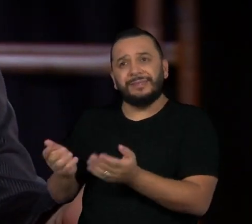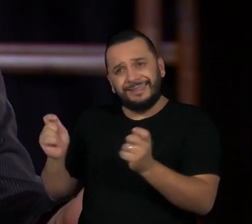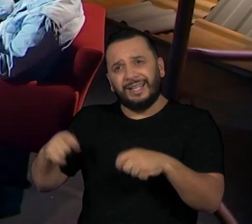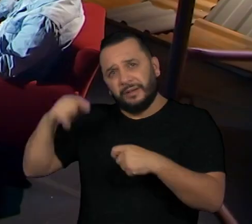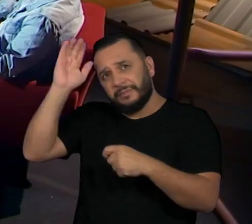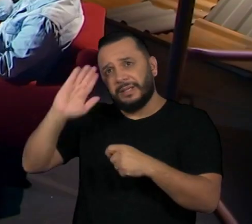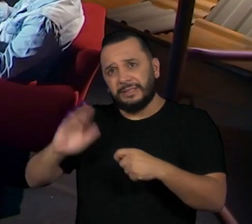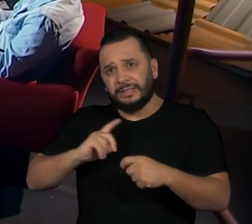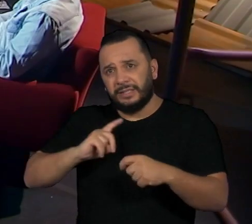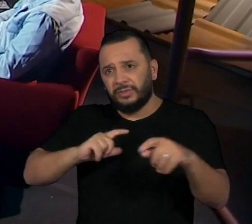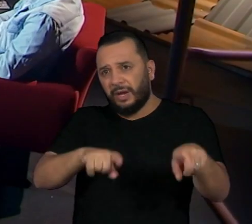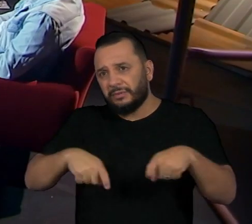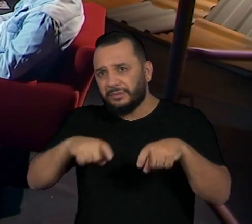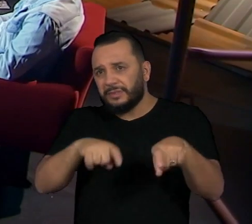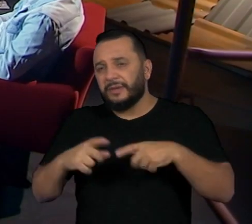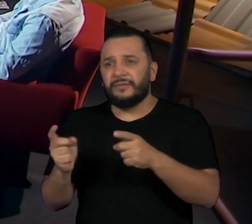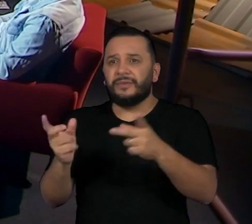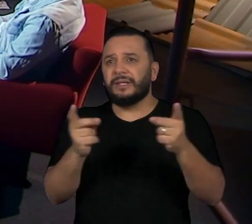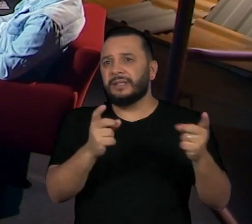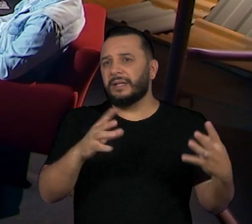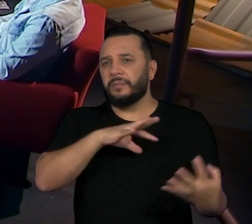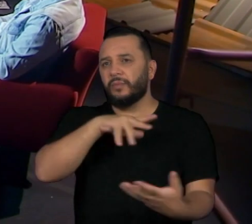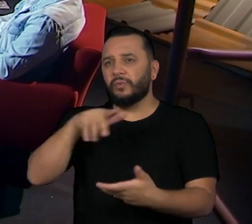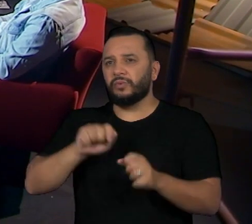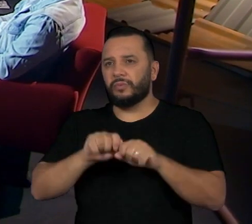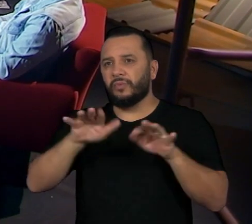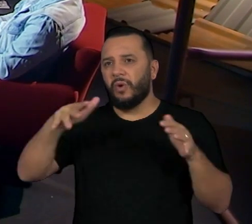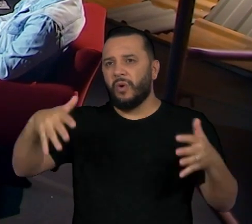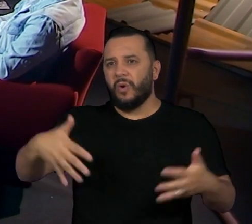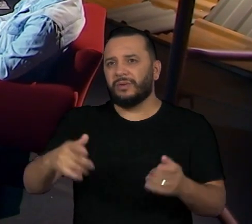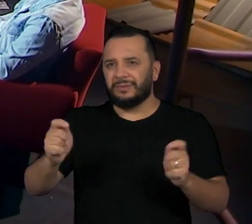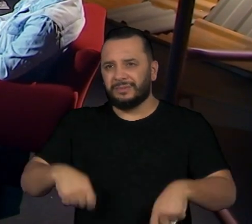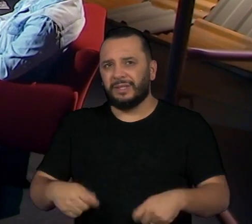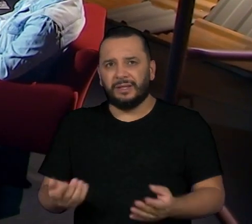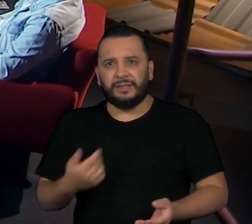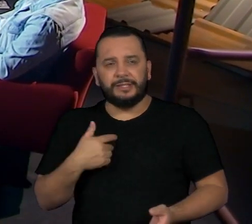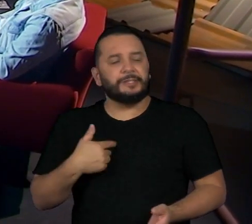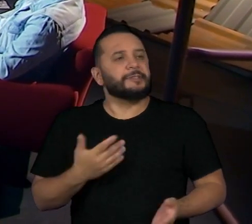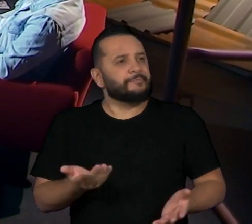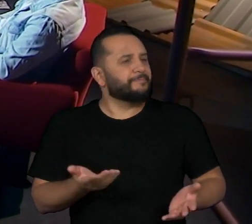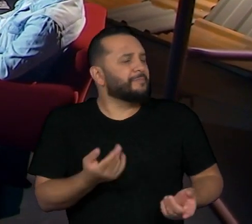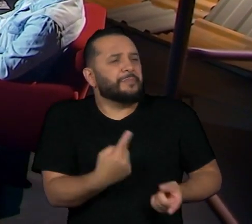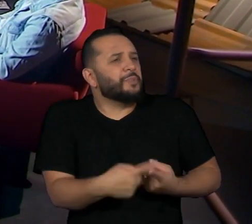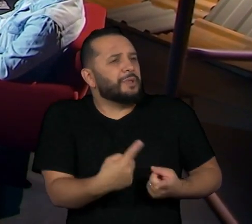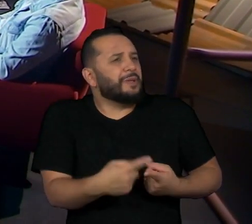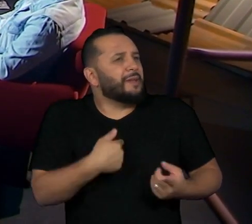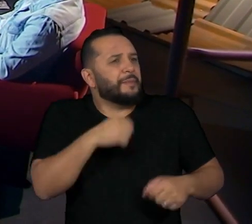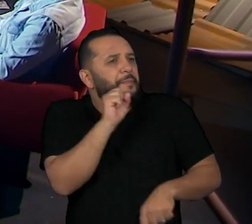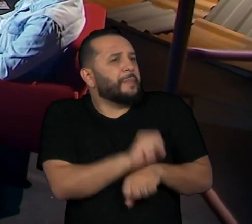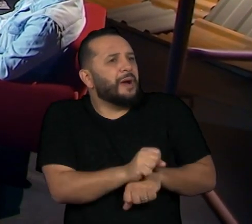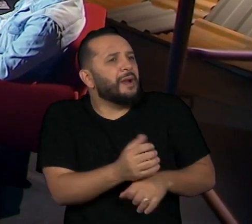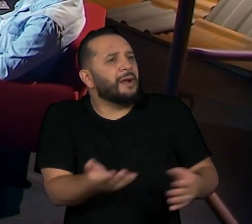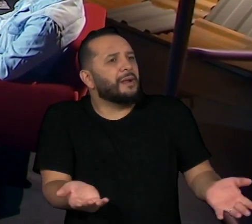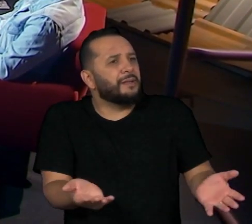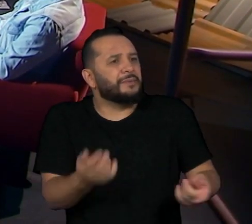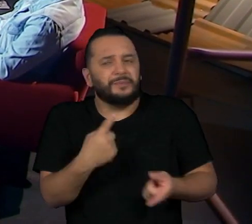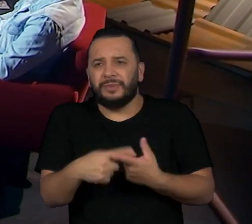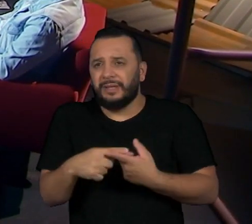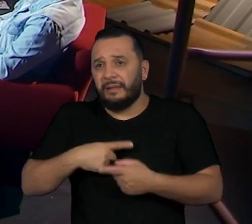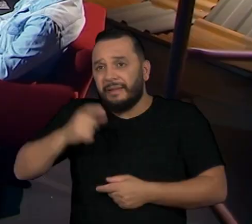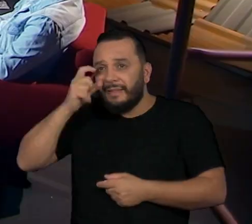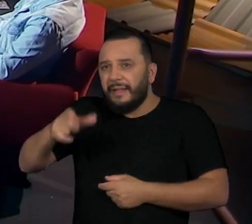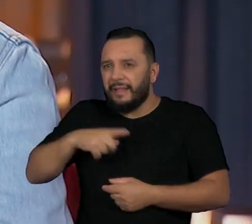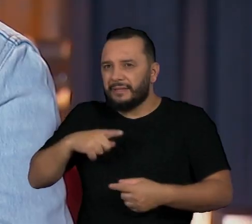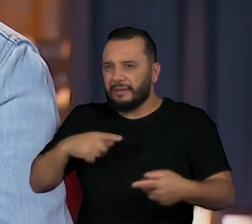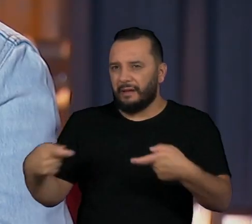clima perfeito para isso. Não faz o menor sentido isso. E se não faz o menor sentido... Por que está parado? Acho que por conflitos de interesse.